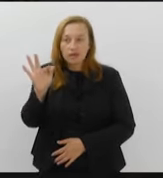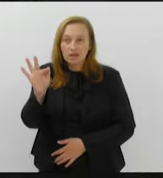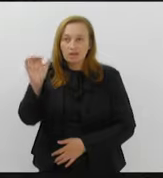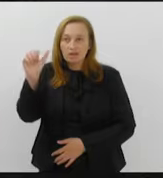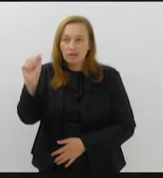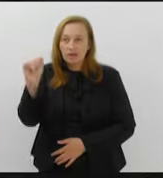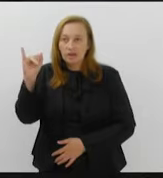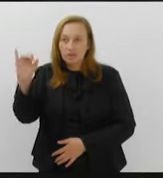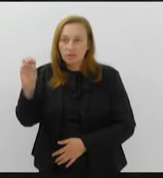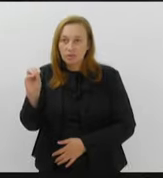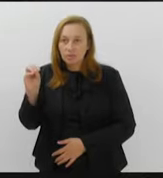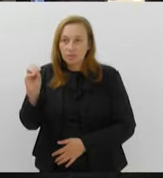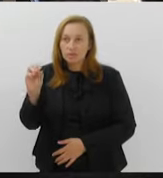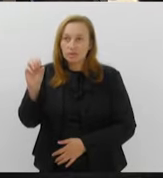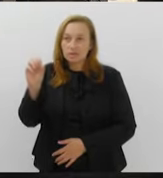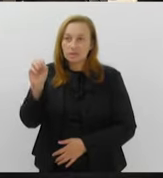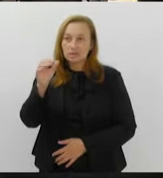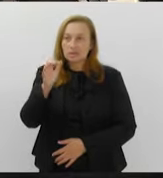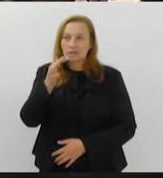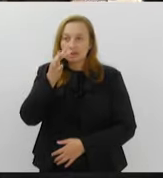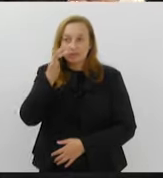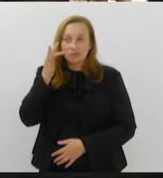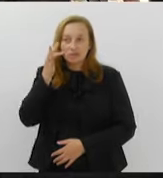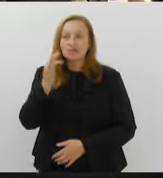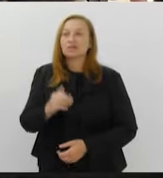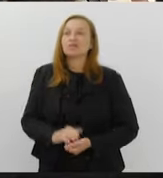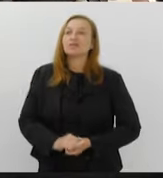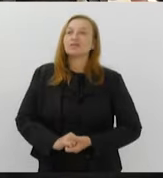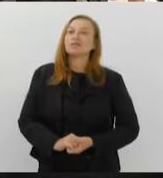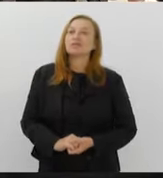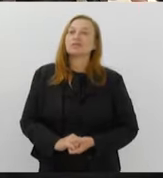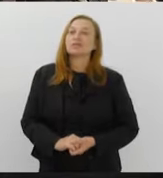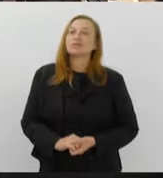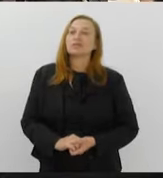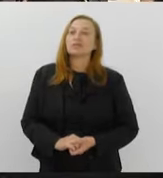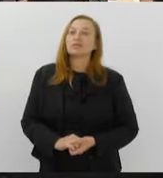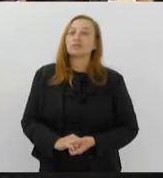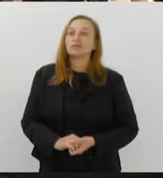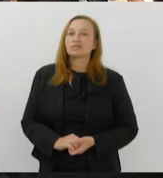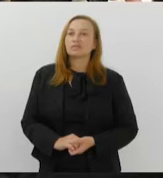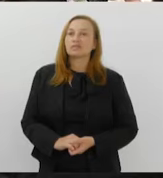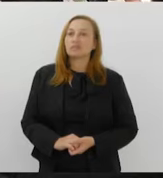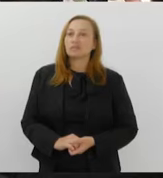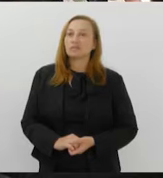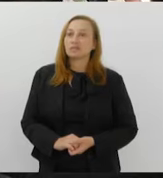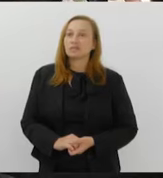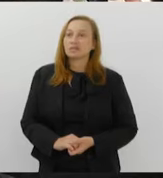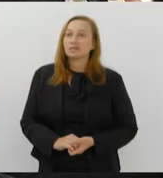Flávio Serafim. Nosso nobre deputado Flávio Serafim.